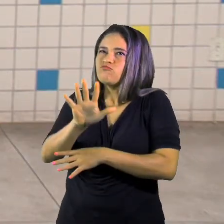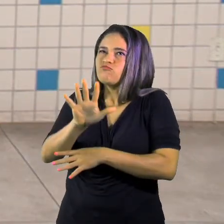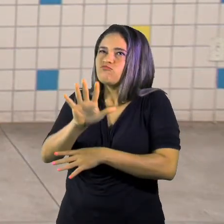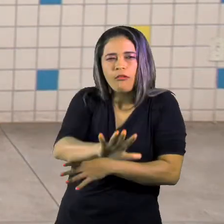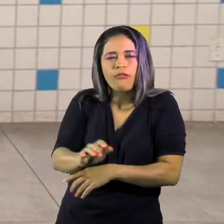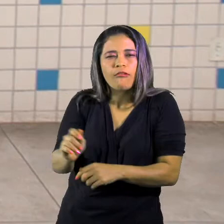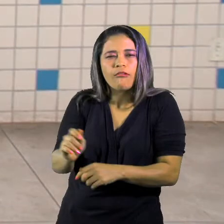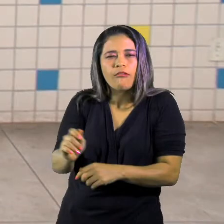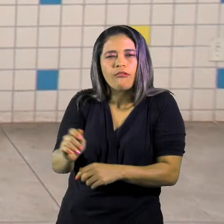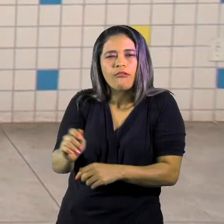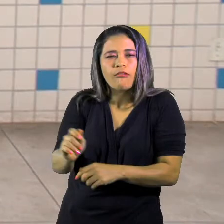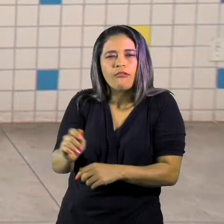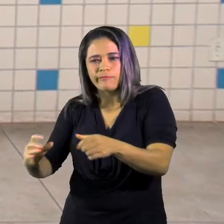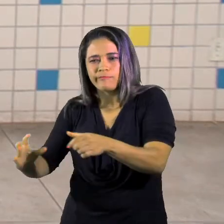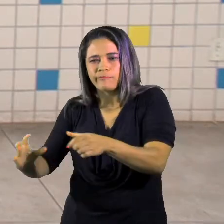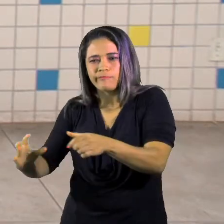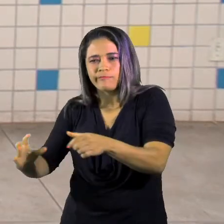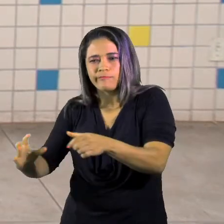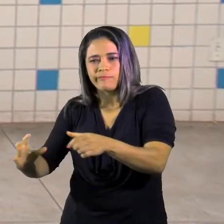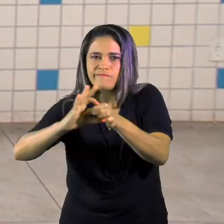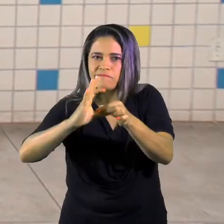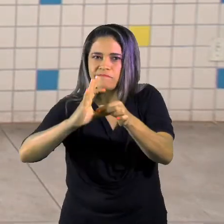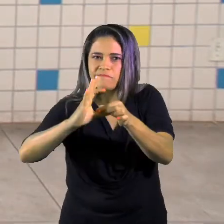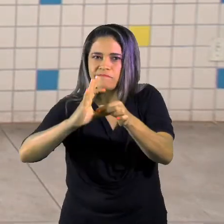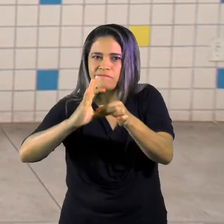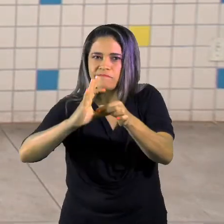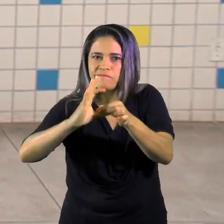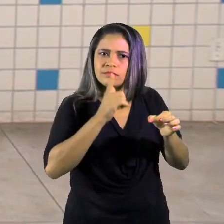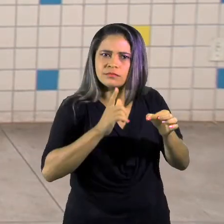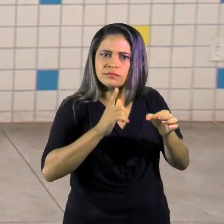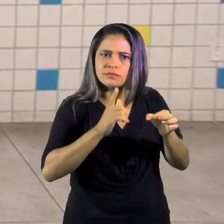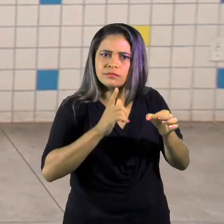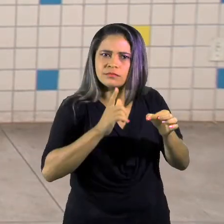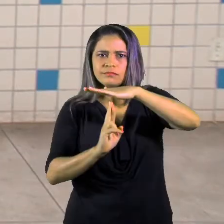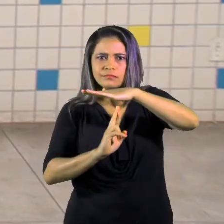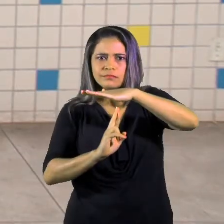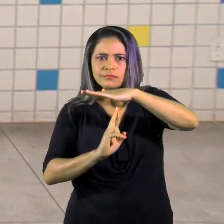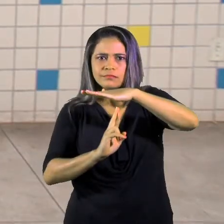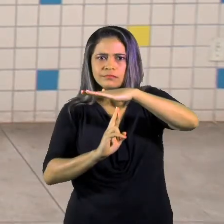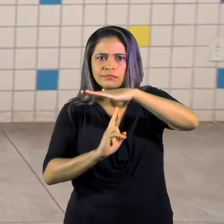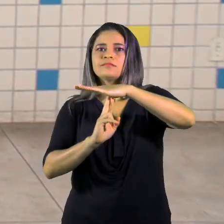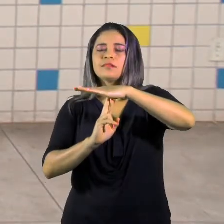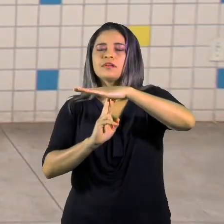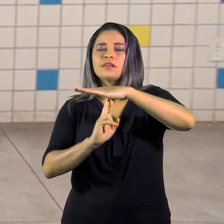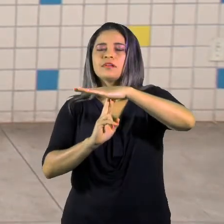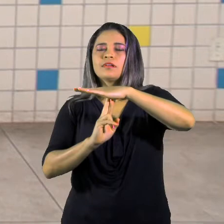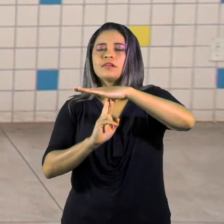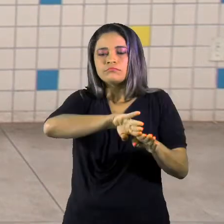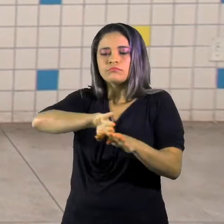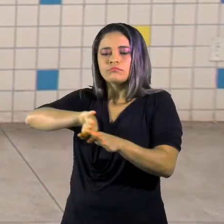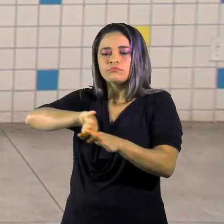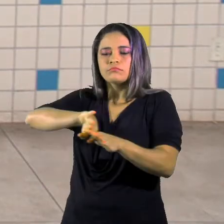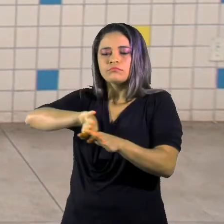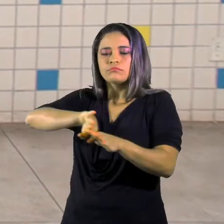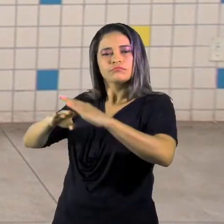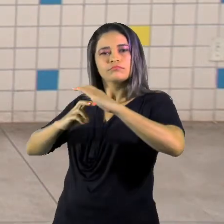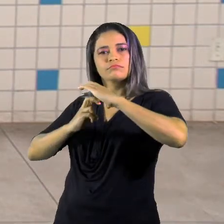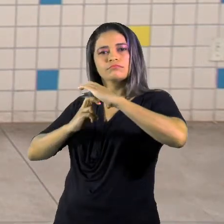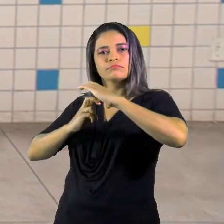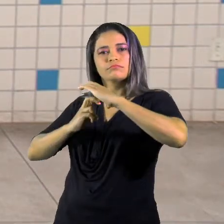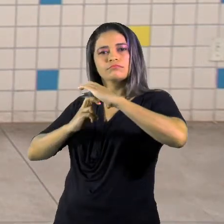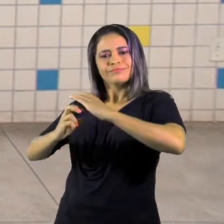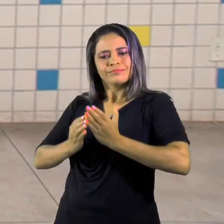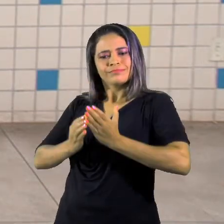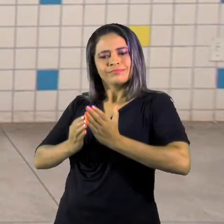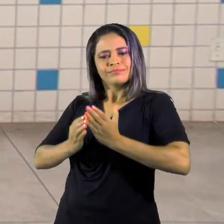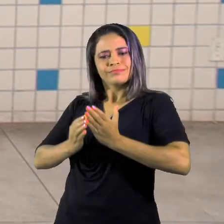passassem a se interligar por meio das rodovias e deixassem um pouquinho de lado as ferrovias e